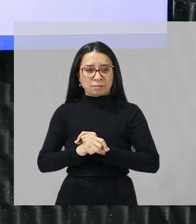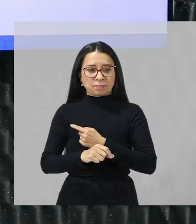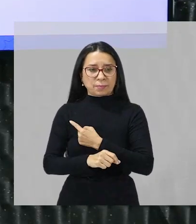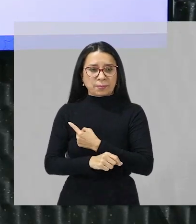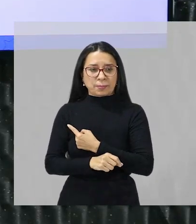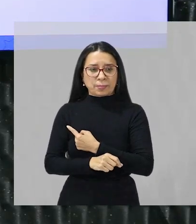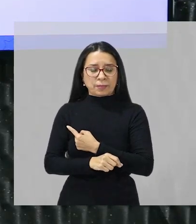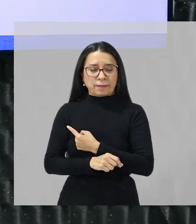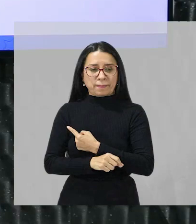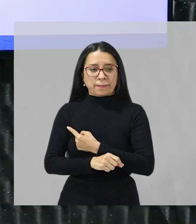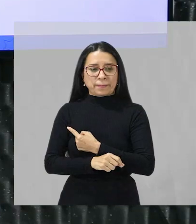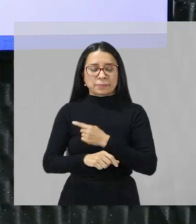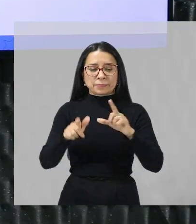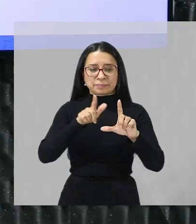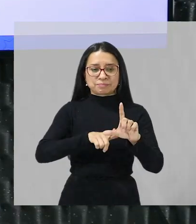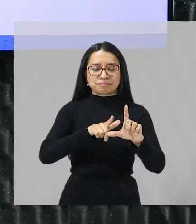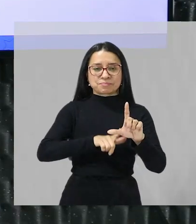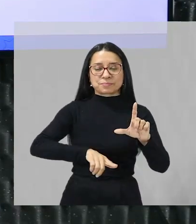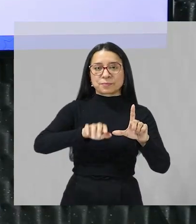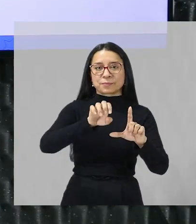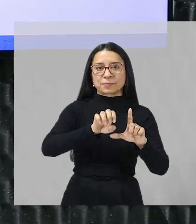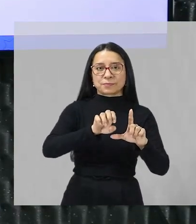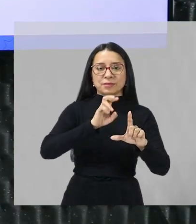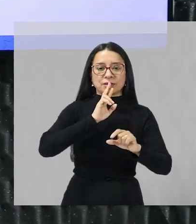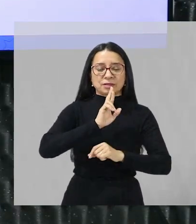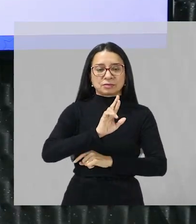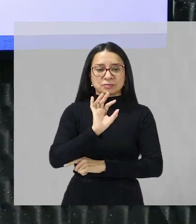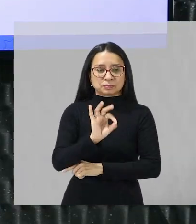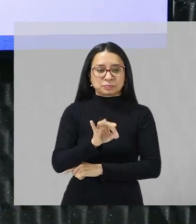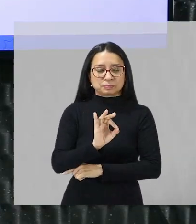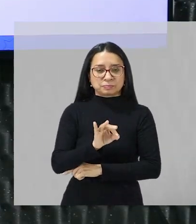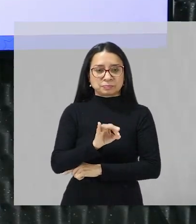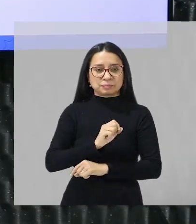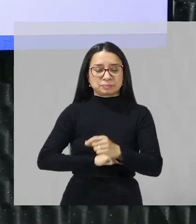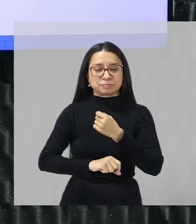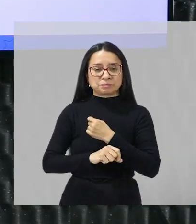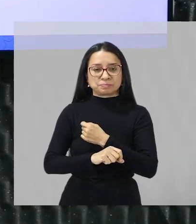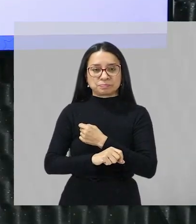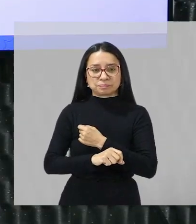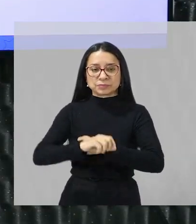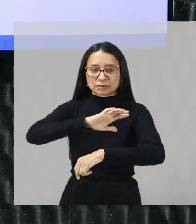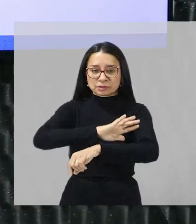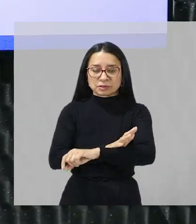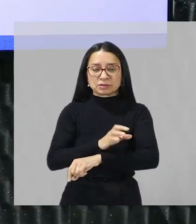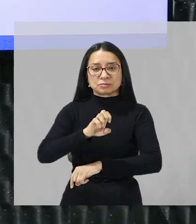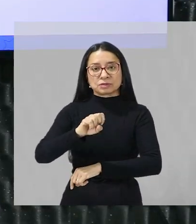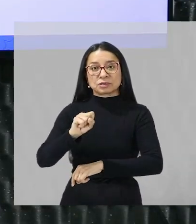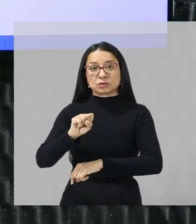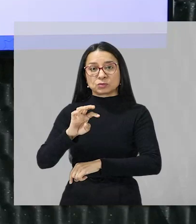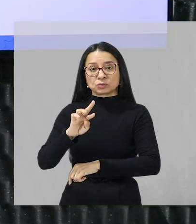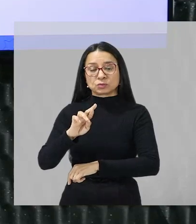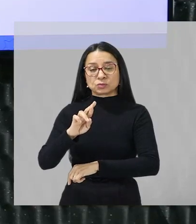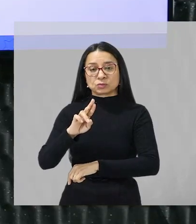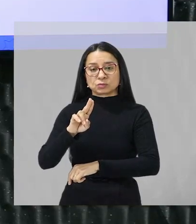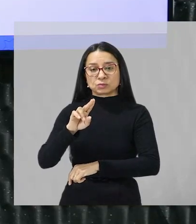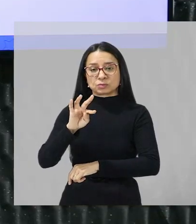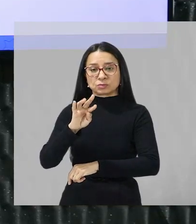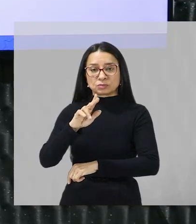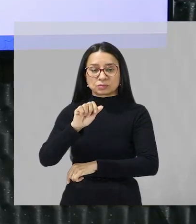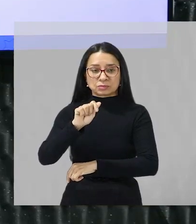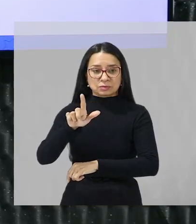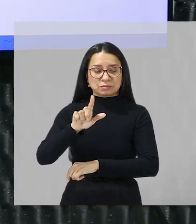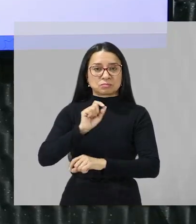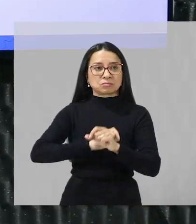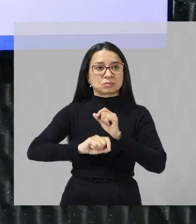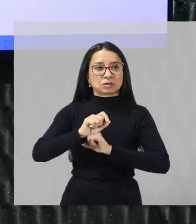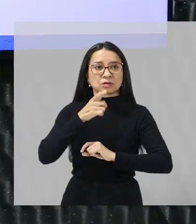É isso? A letra E é a nossa alternativa correta. O racismo estrutural e o racismo institucional são aqueles que a